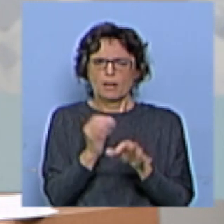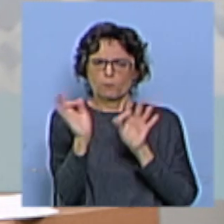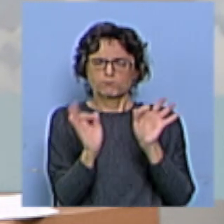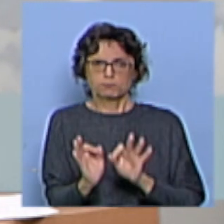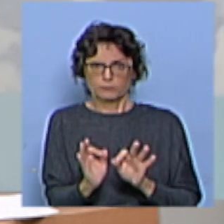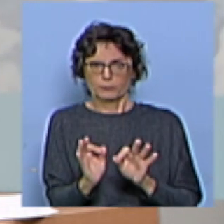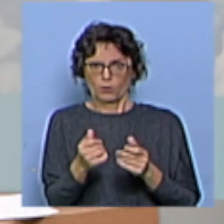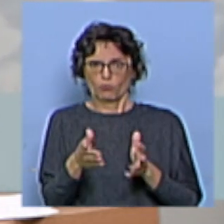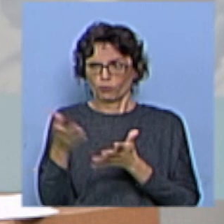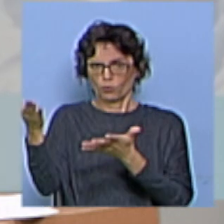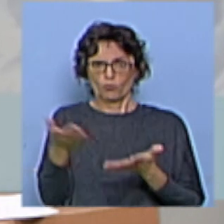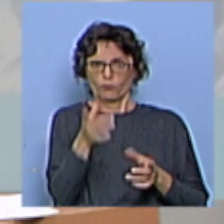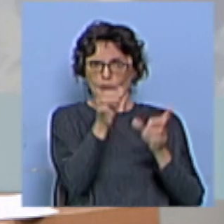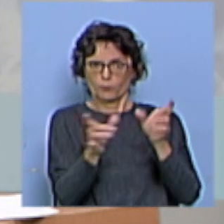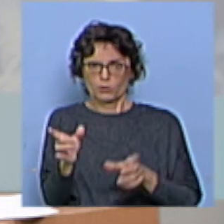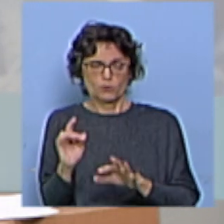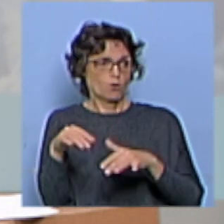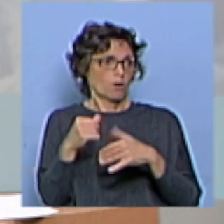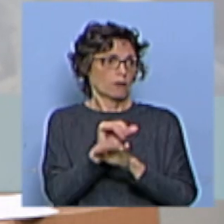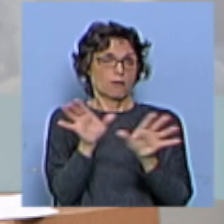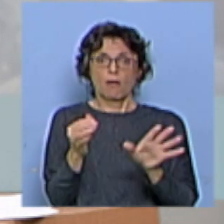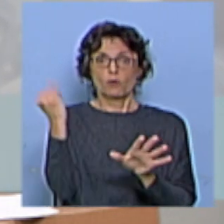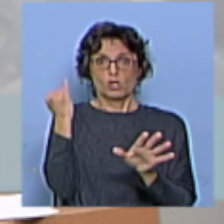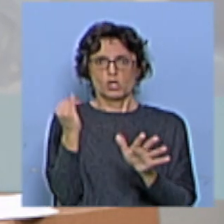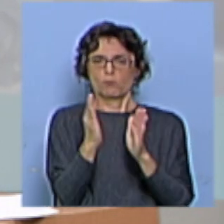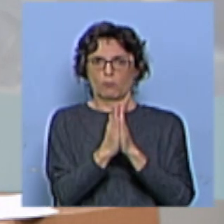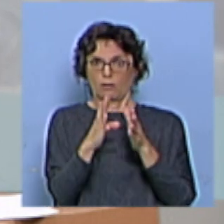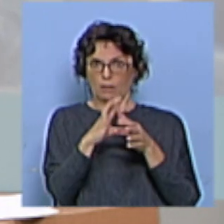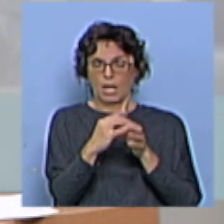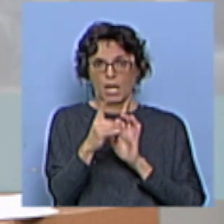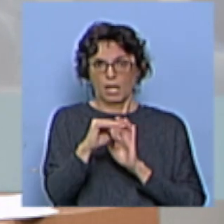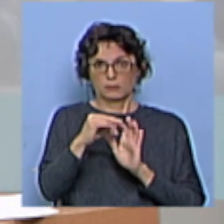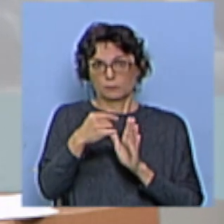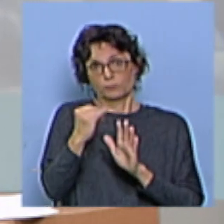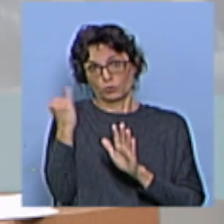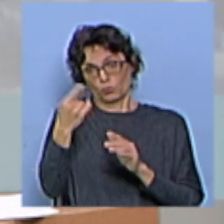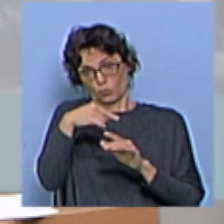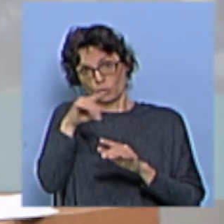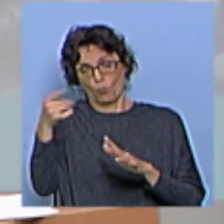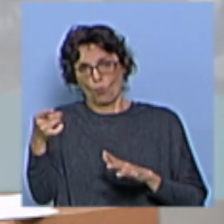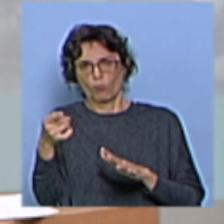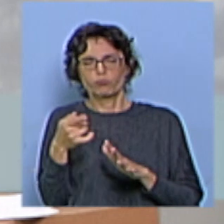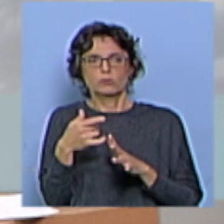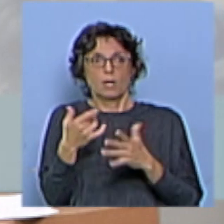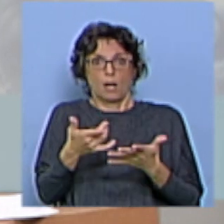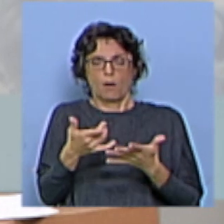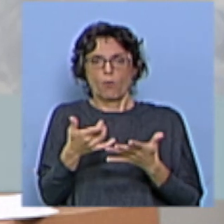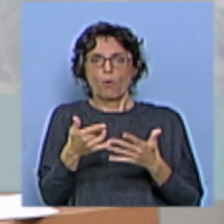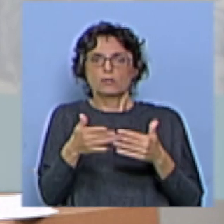que sim. As instituições da Igreja, tal como todas as outras, e enfim, agora particularmente na reabertura dos lugares de